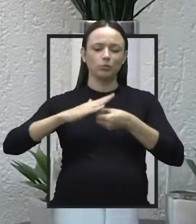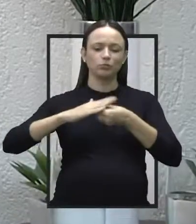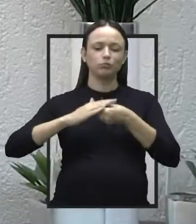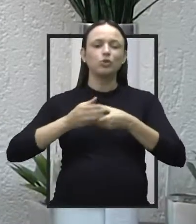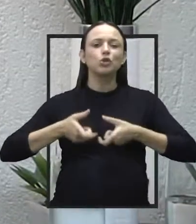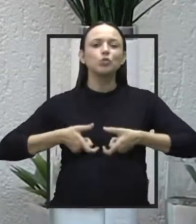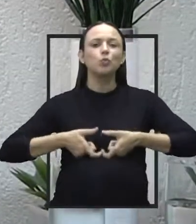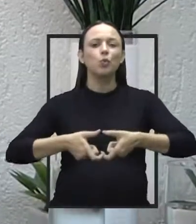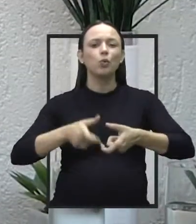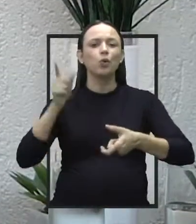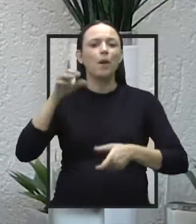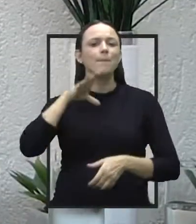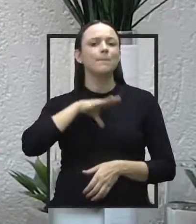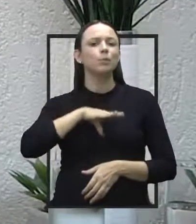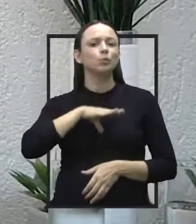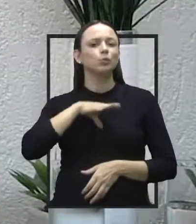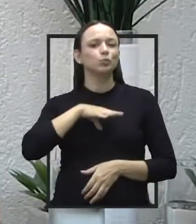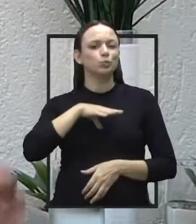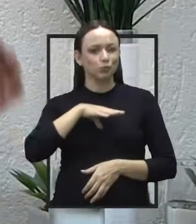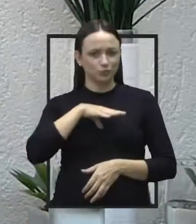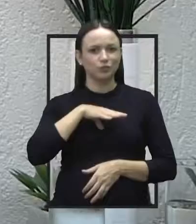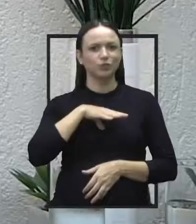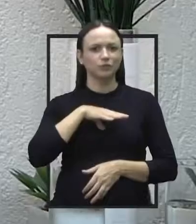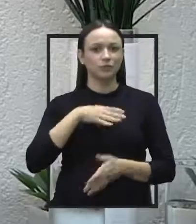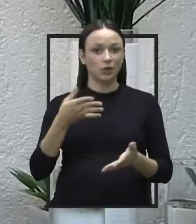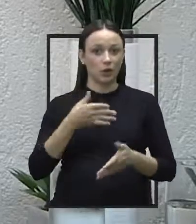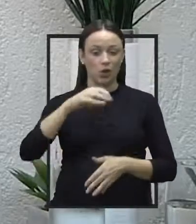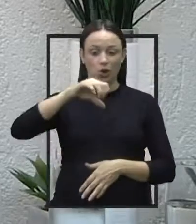distrito de Potunduva. Agora, Jaú tem